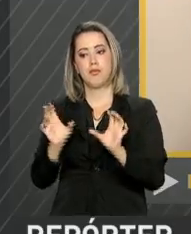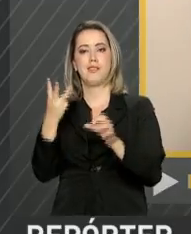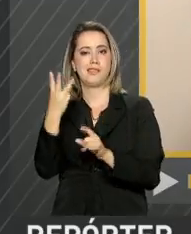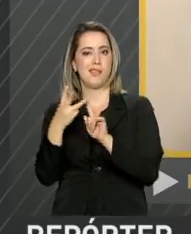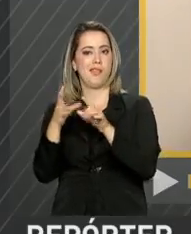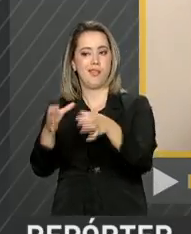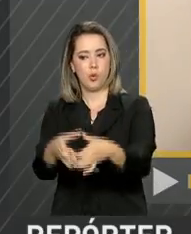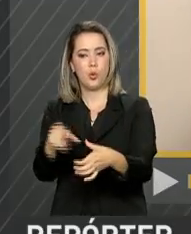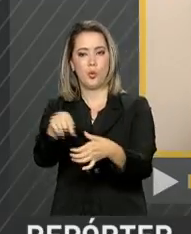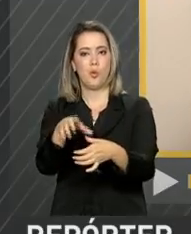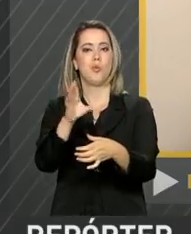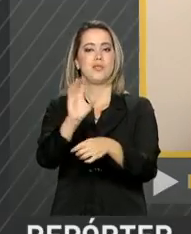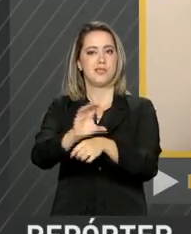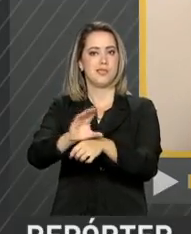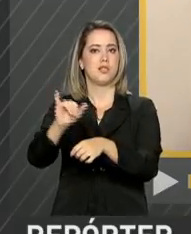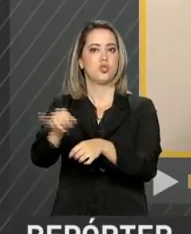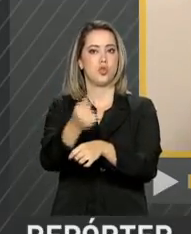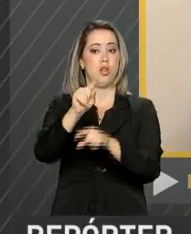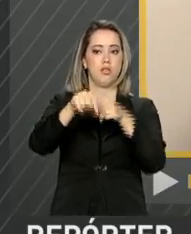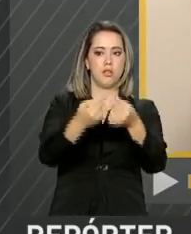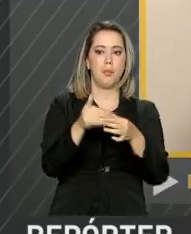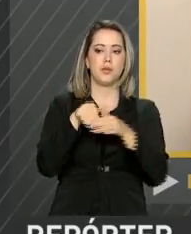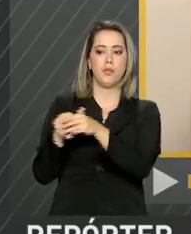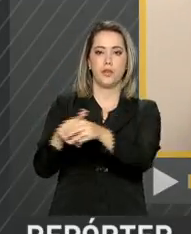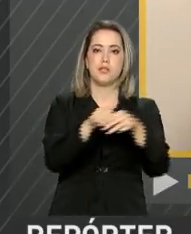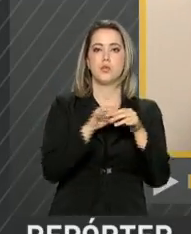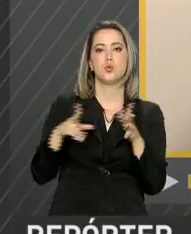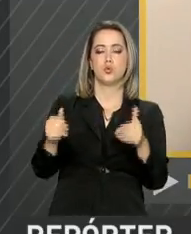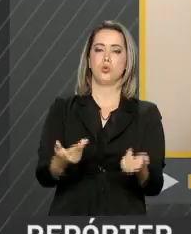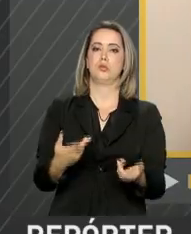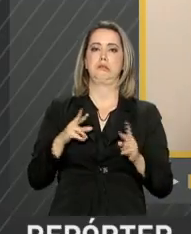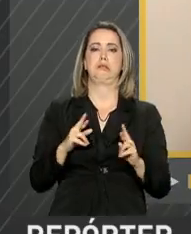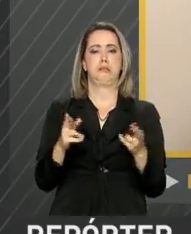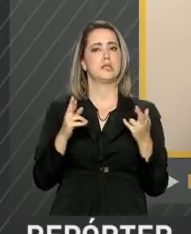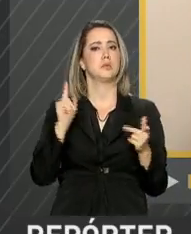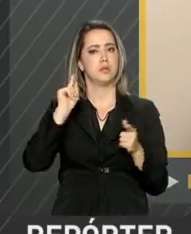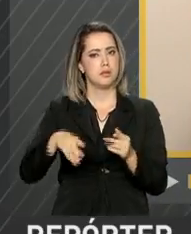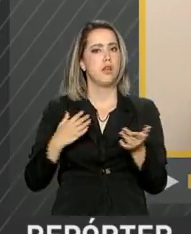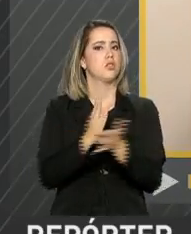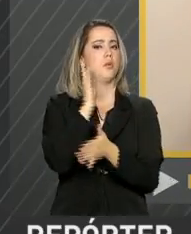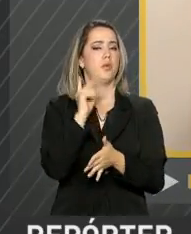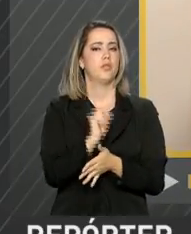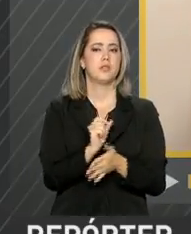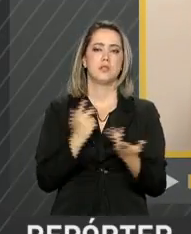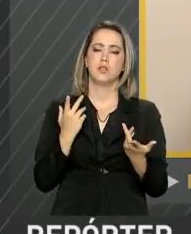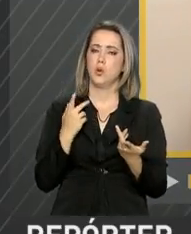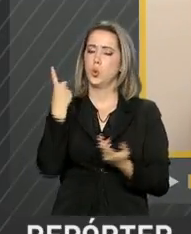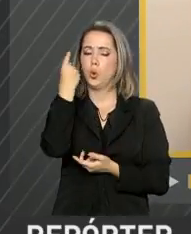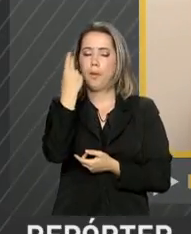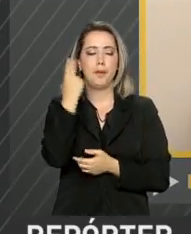de Constituição e Justiça e depois para o plenário. A expectativa continua sendo de aprovação